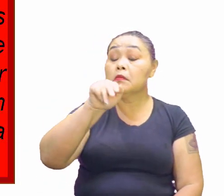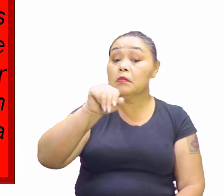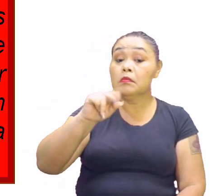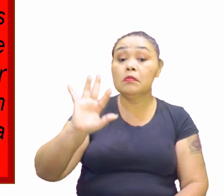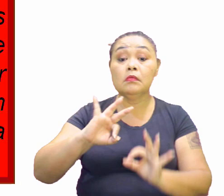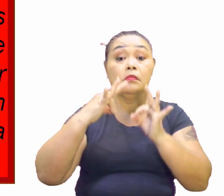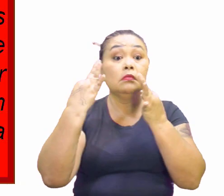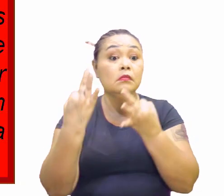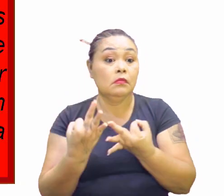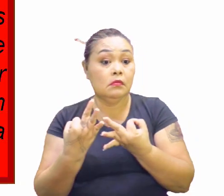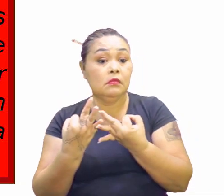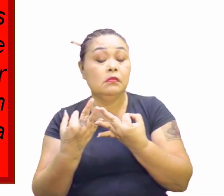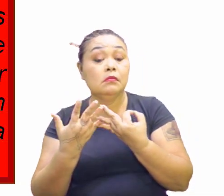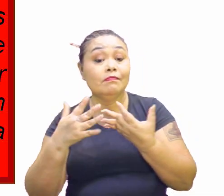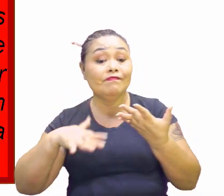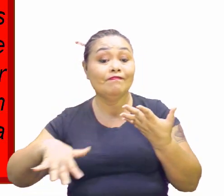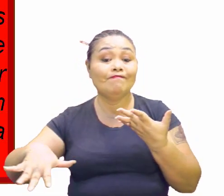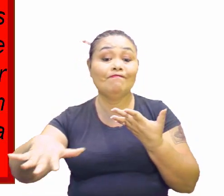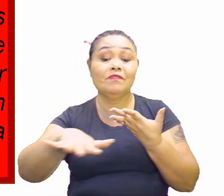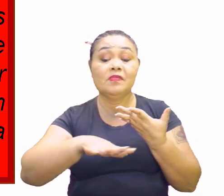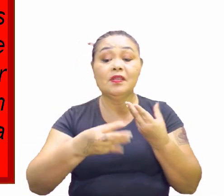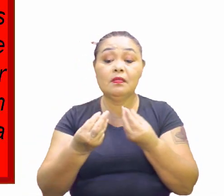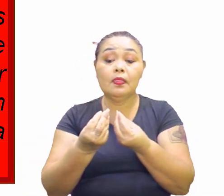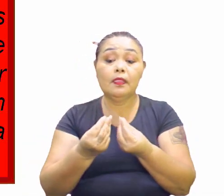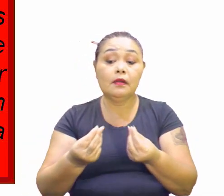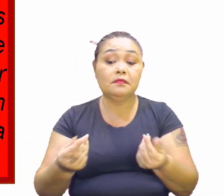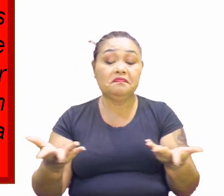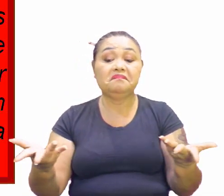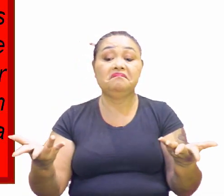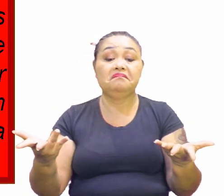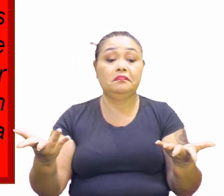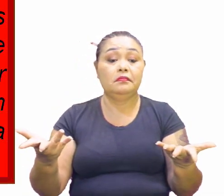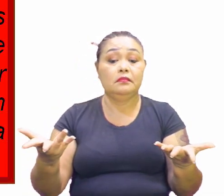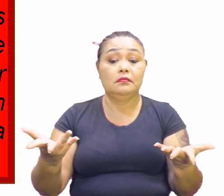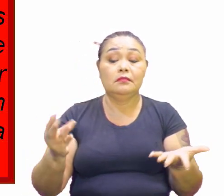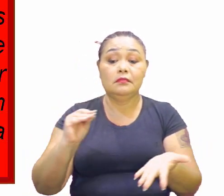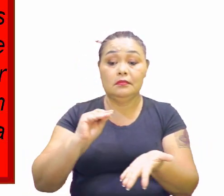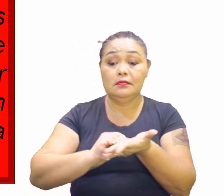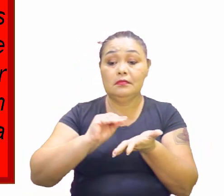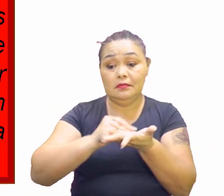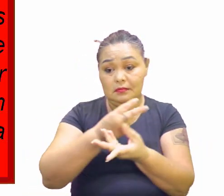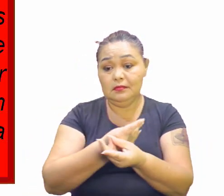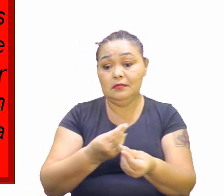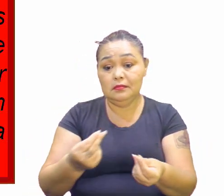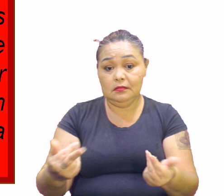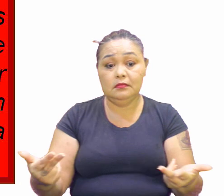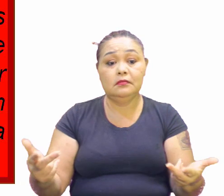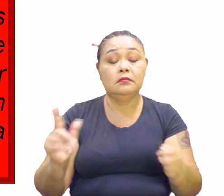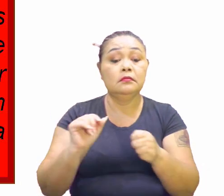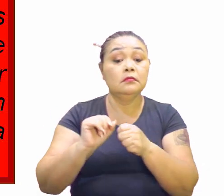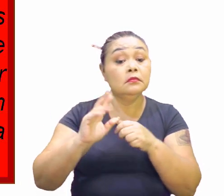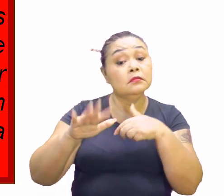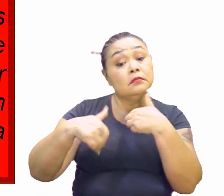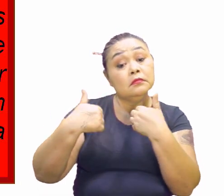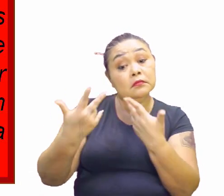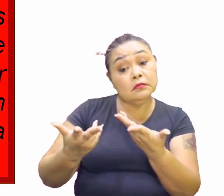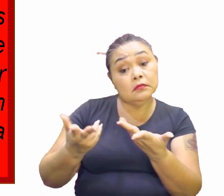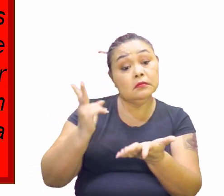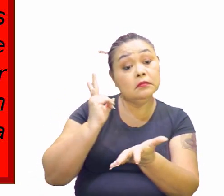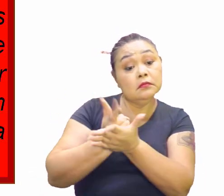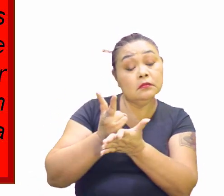e sua família vivem uma situação degradante marcada pela miséria. Dessa forma, da